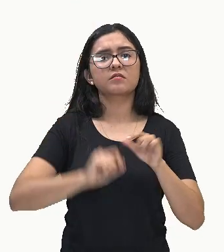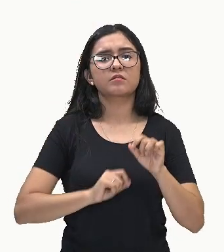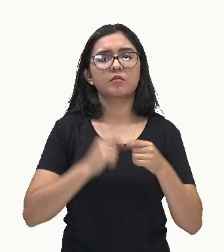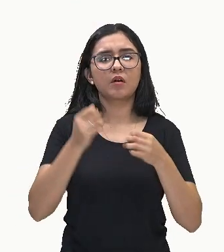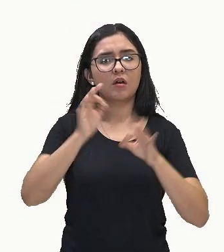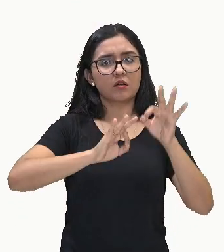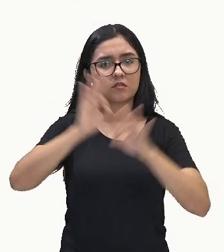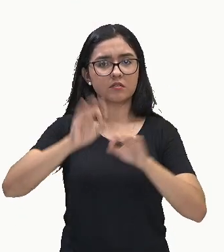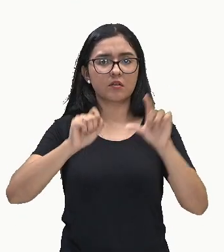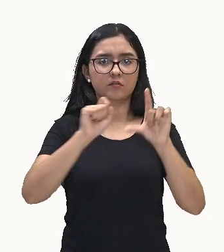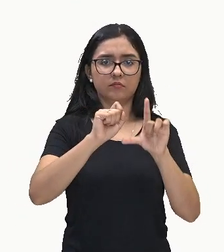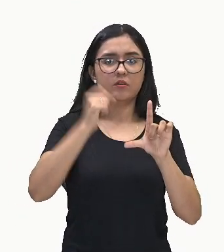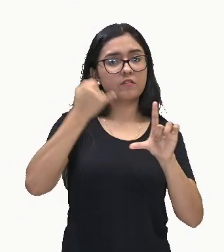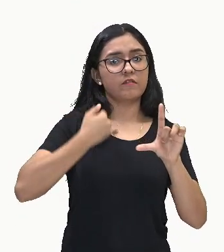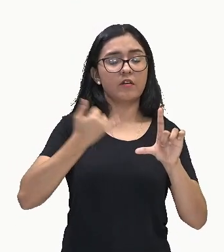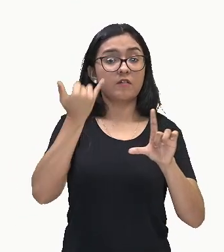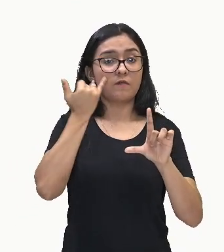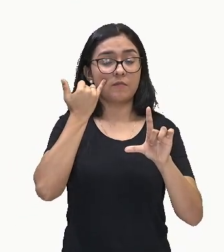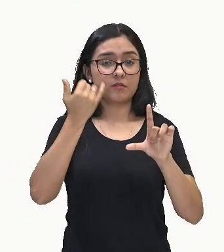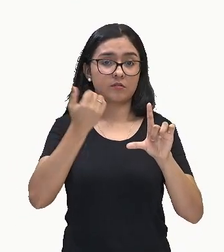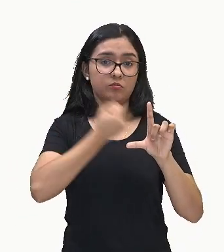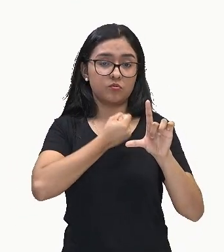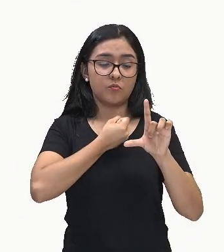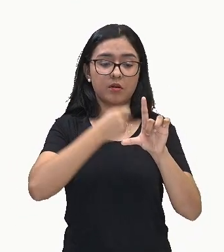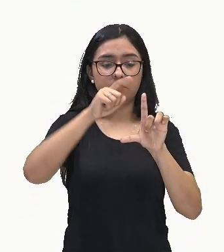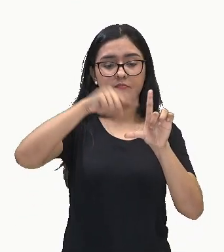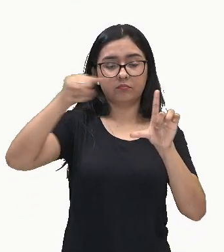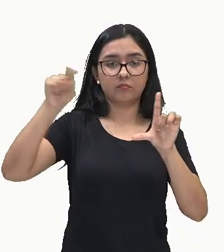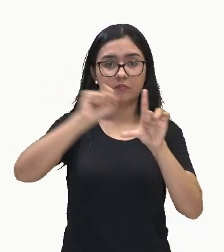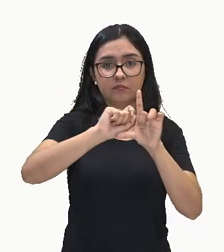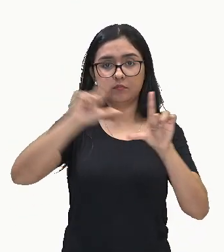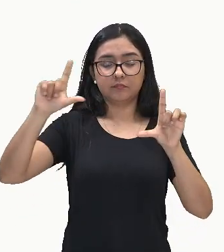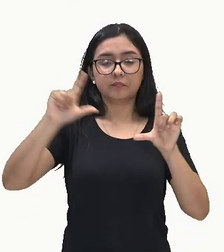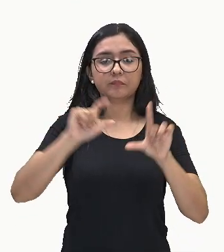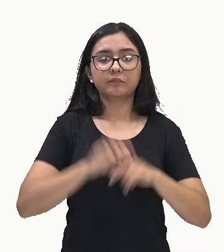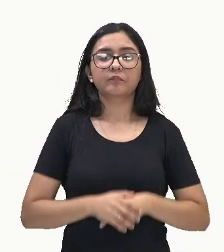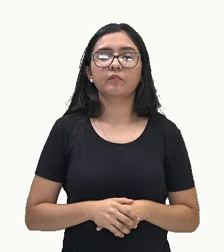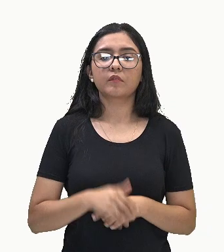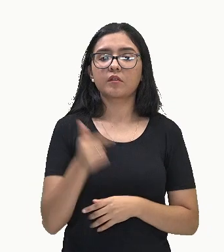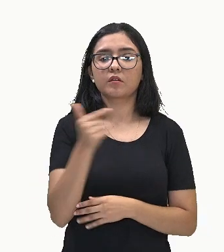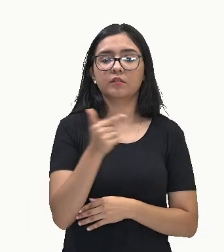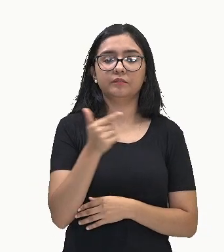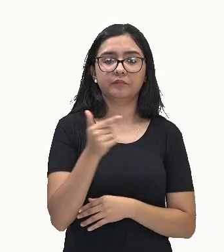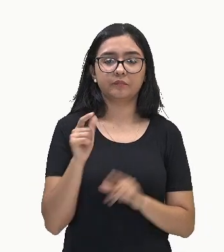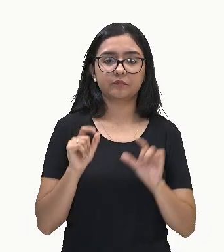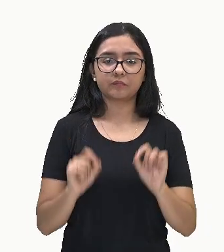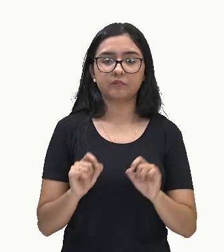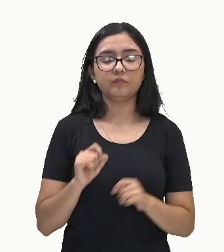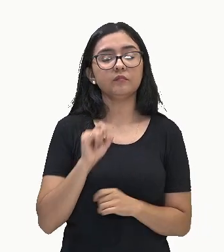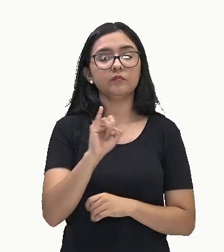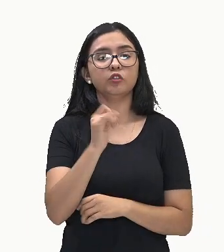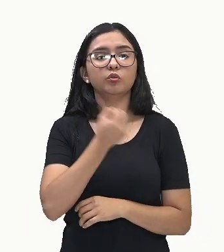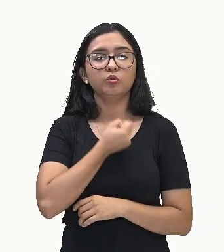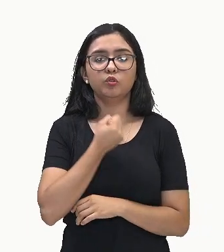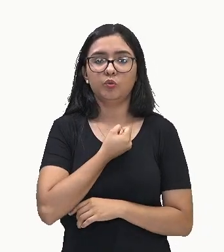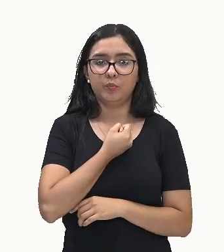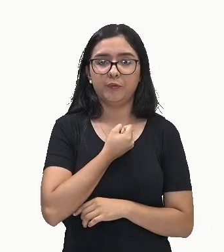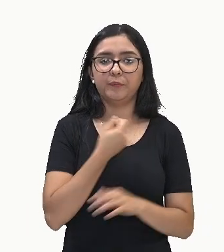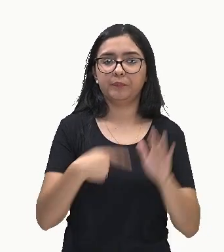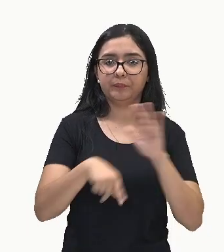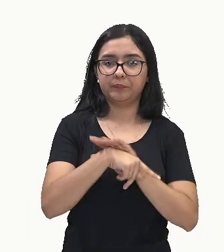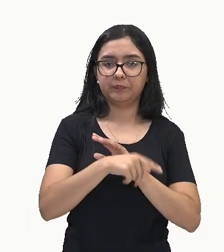com os dados organizados em ordem crescente segunda quando o número de elementos